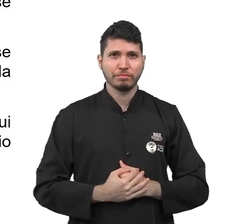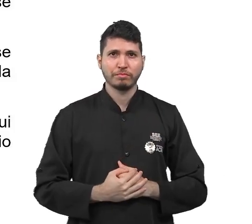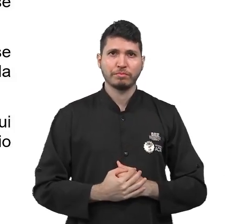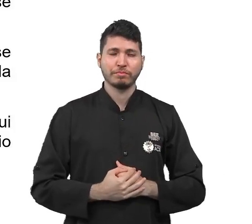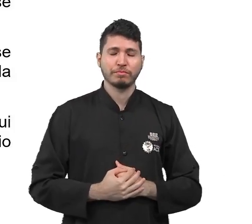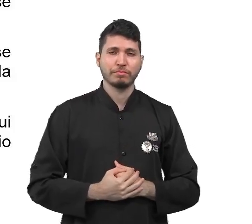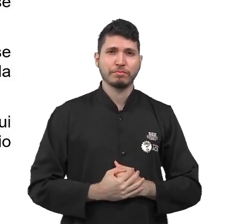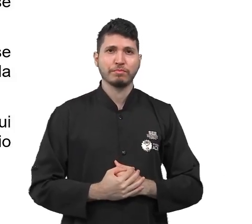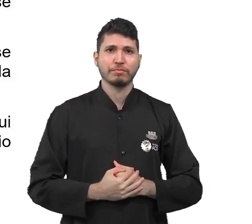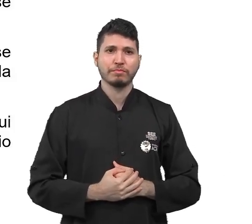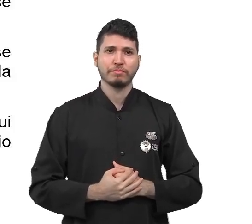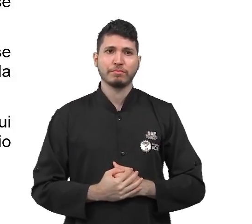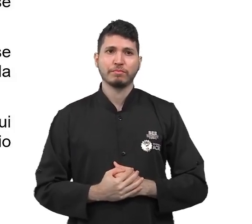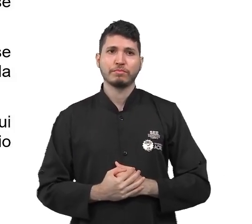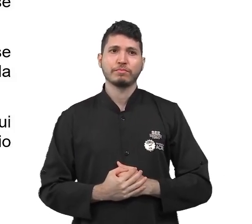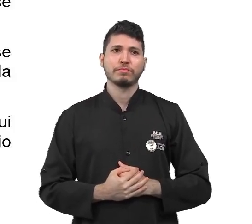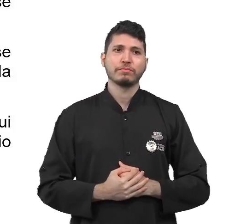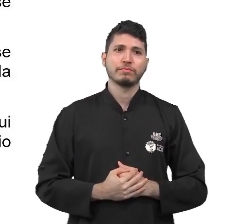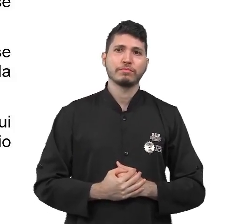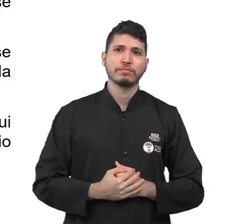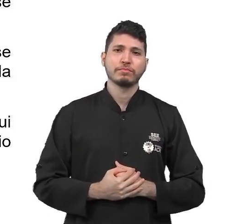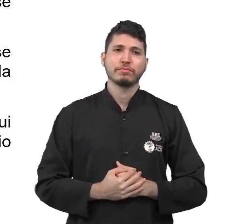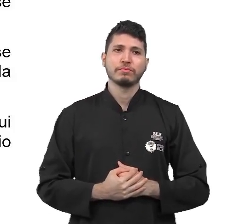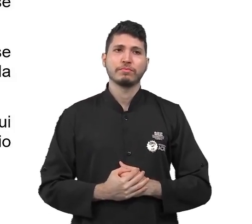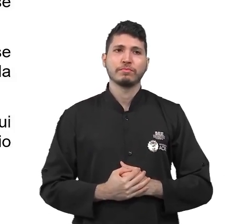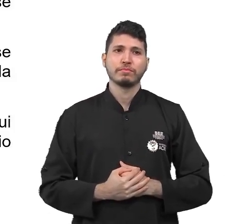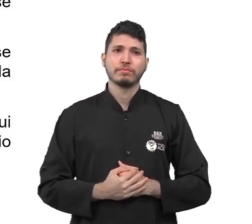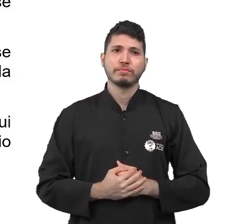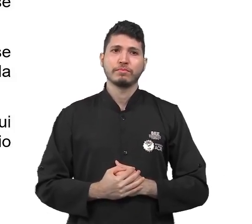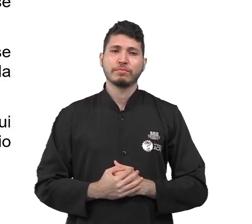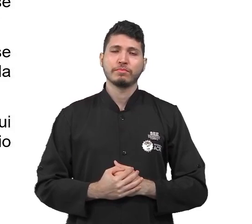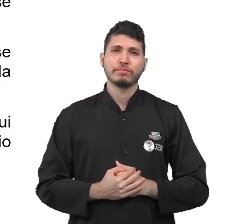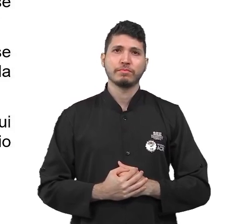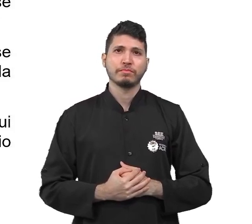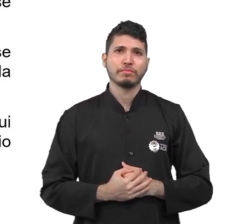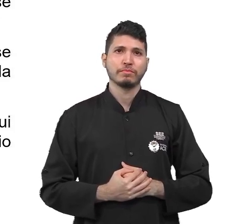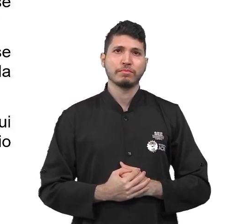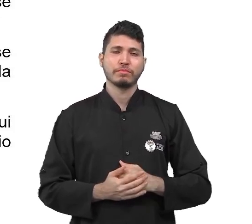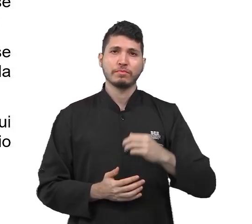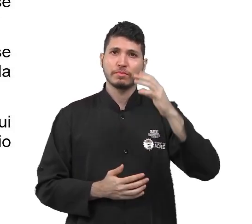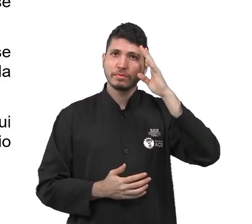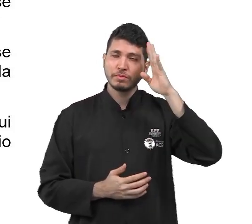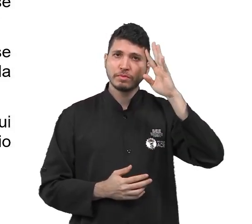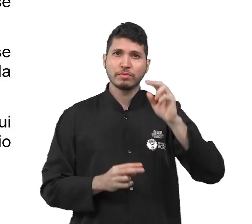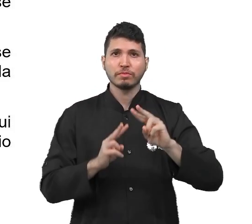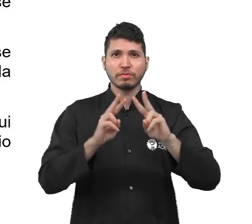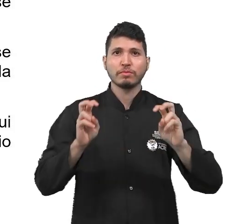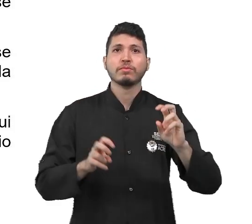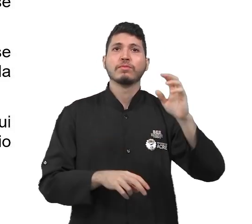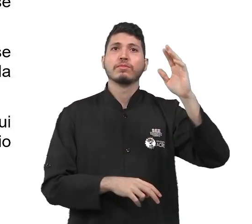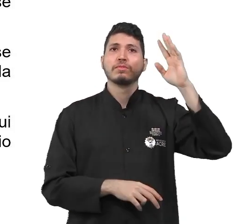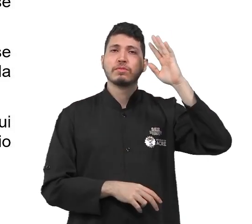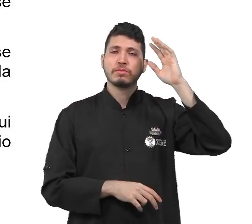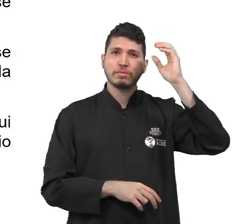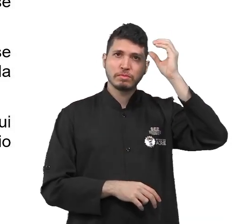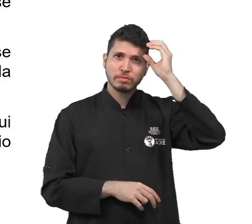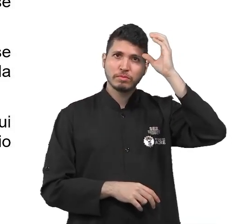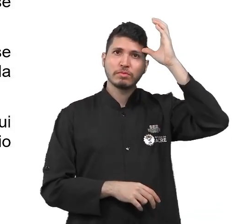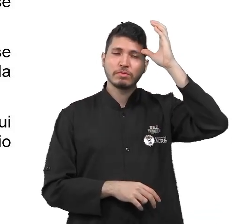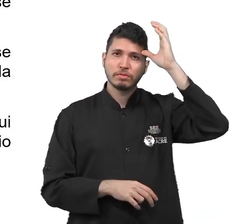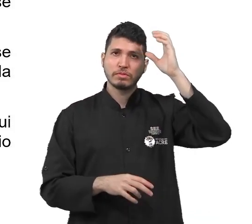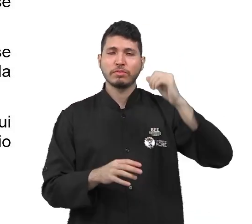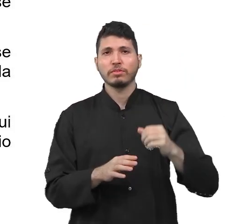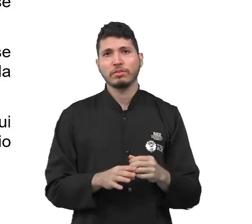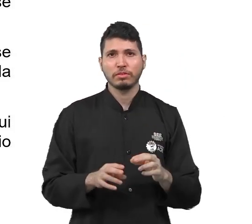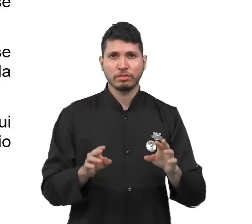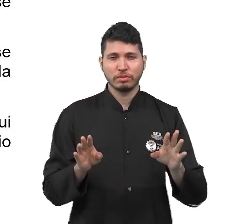Agora, nós temos aí teorias sobre o conhecimento e sobre o cientificismo como um todo, né?